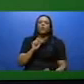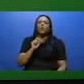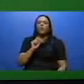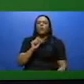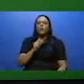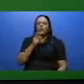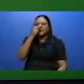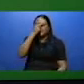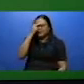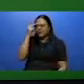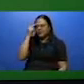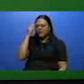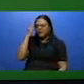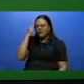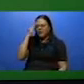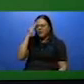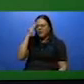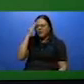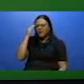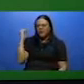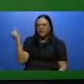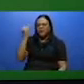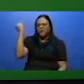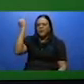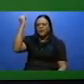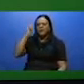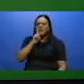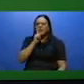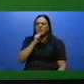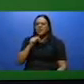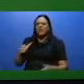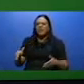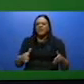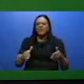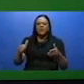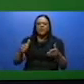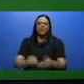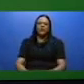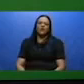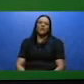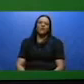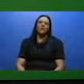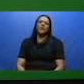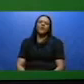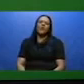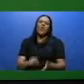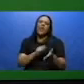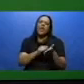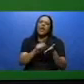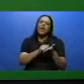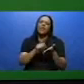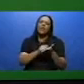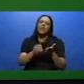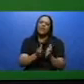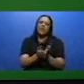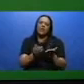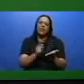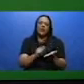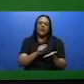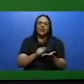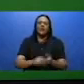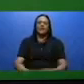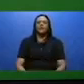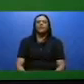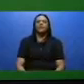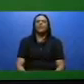entrevistado reconhece a importância dos rios. Siga as instruções e anote todas as respostas no seu caderno. Você vai